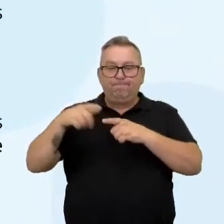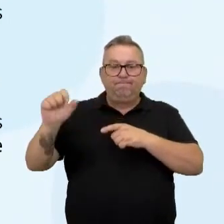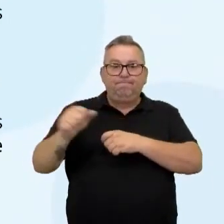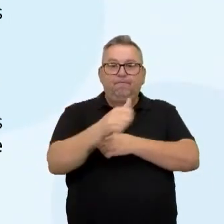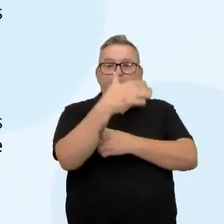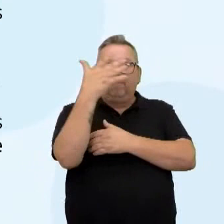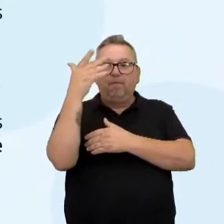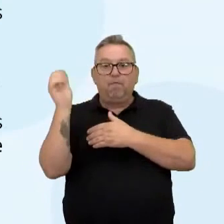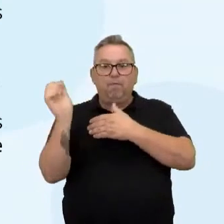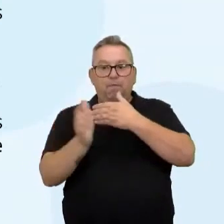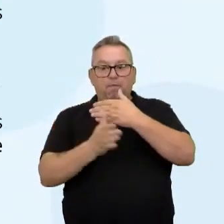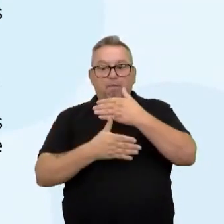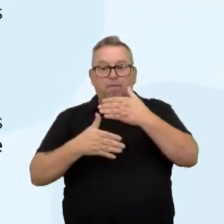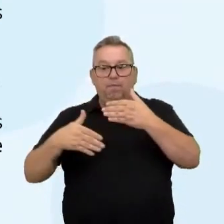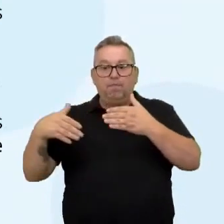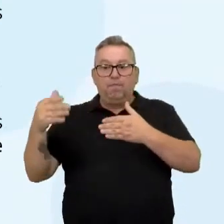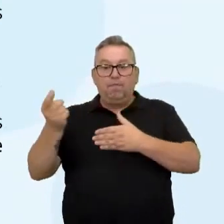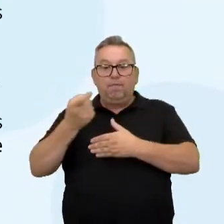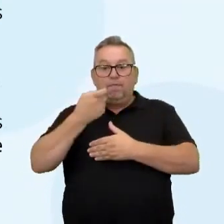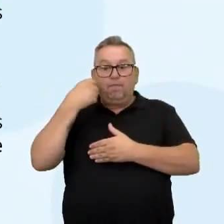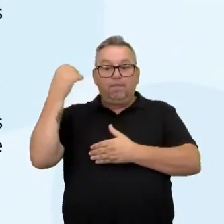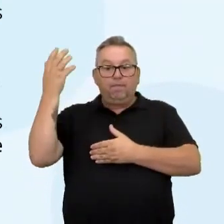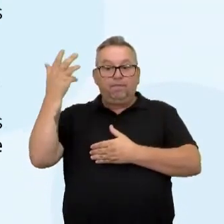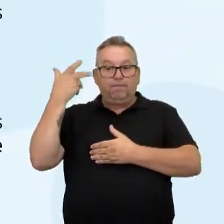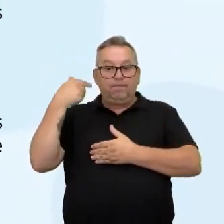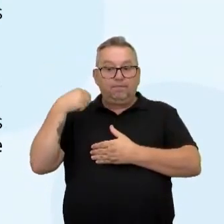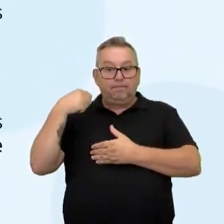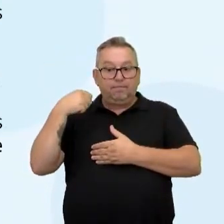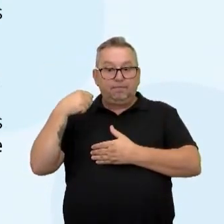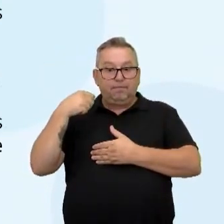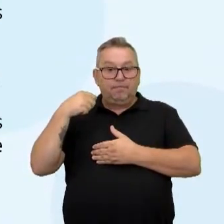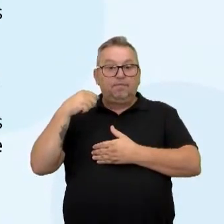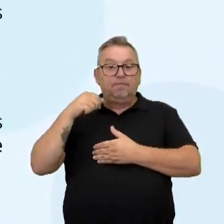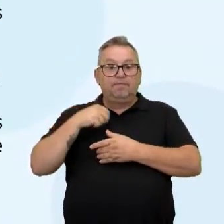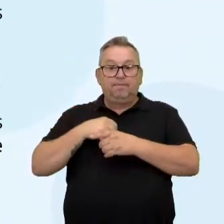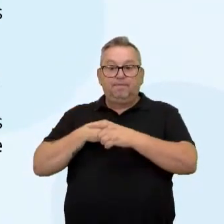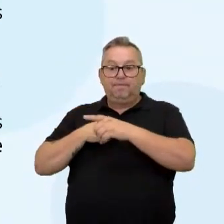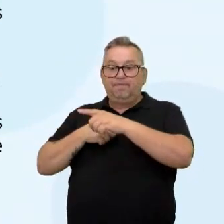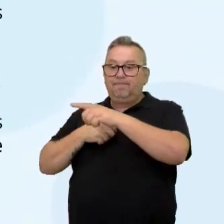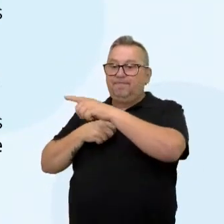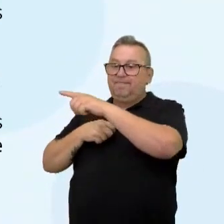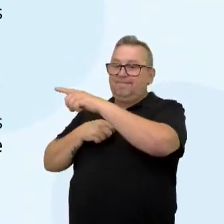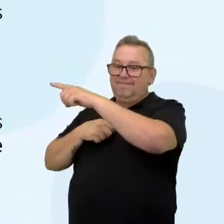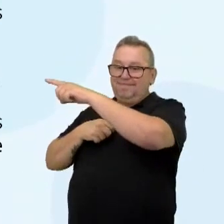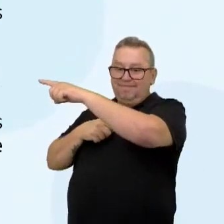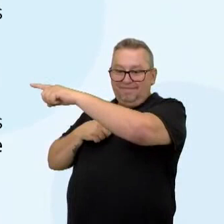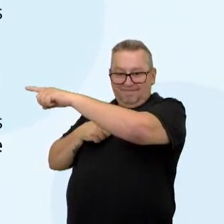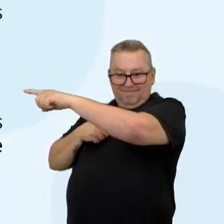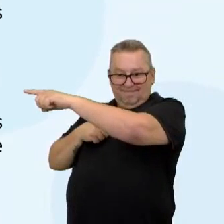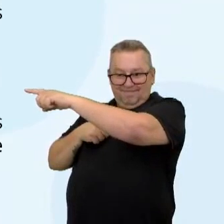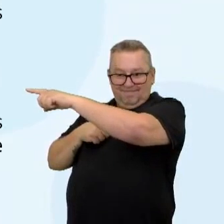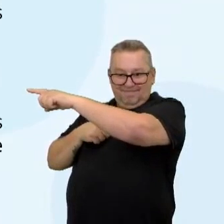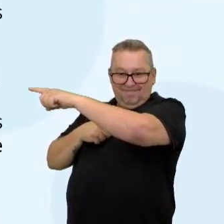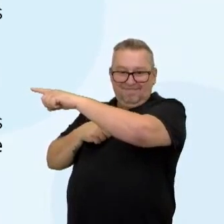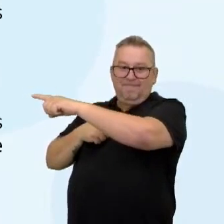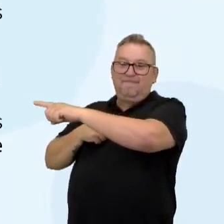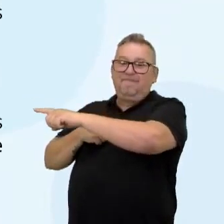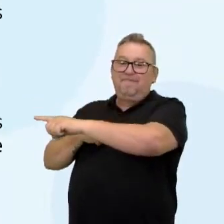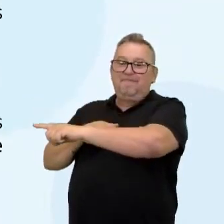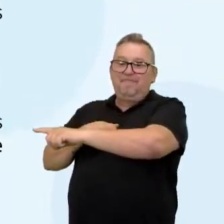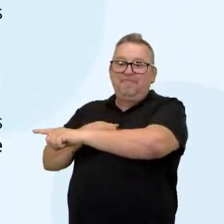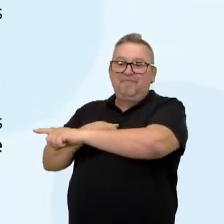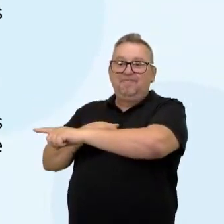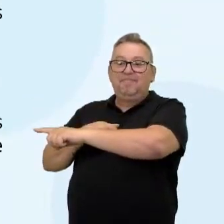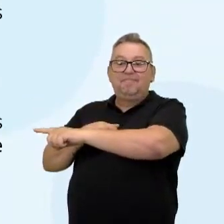para a biodiversidade. A unidade temática dessa aula é Natureza, Ambientes e Qualidade de Vida. O objeto